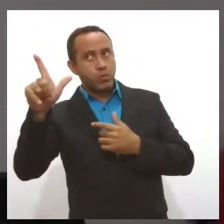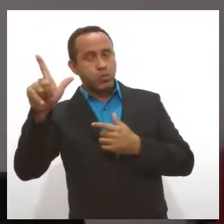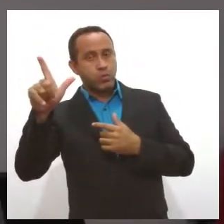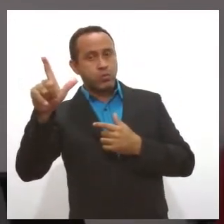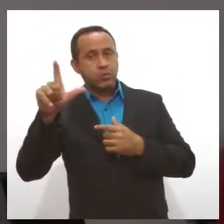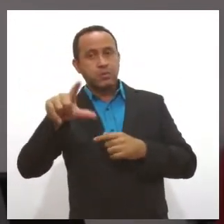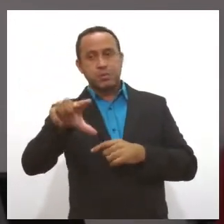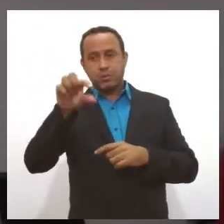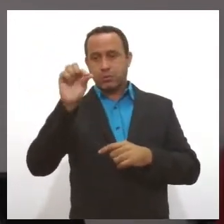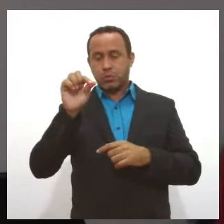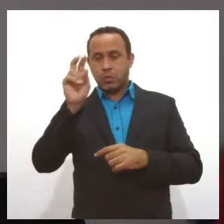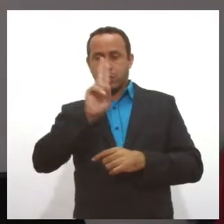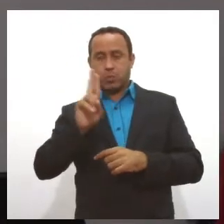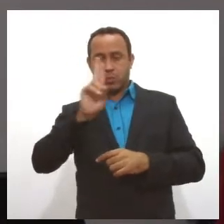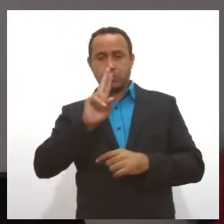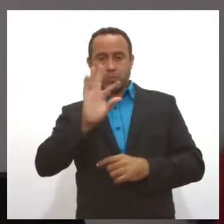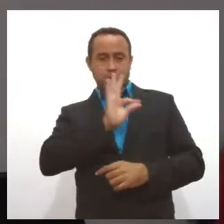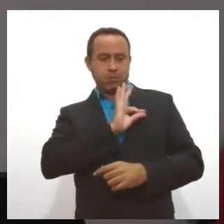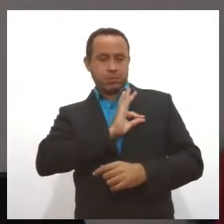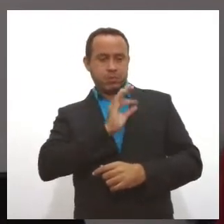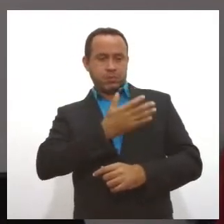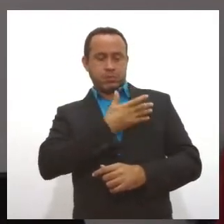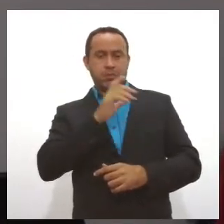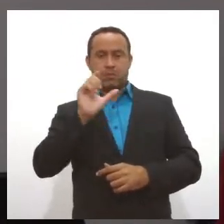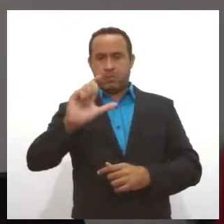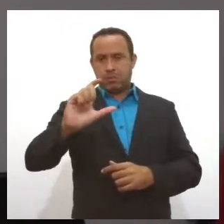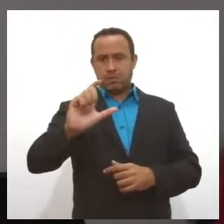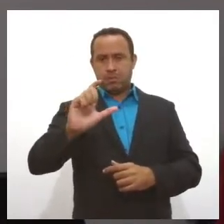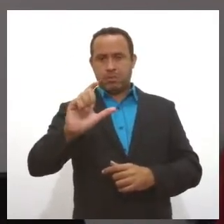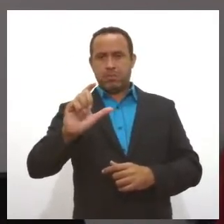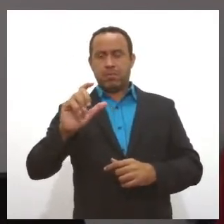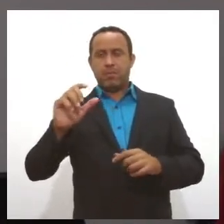prefiram utilizar do distintivo para uma atividade